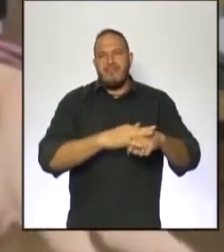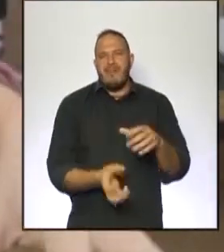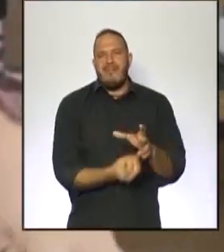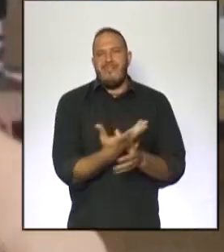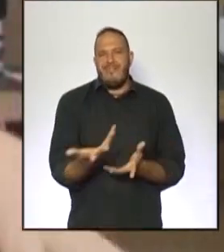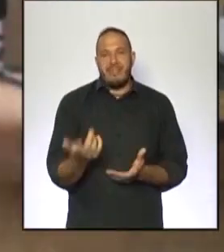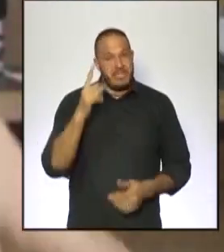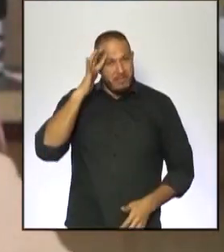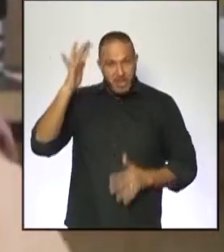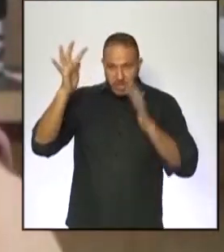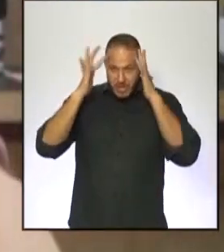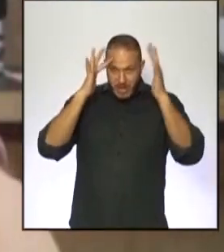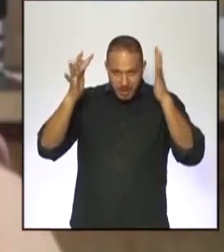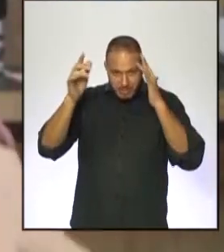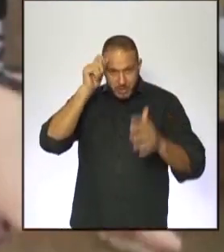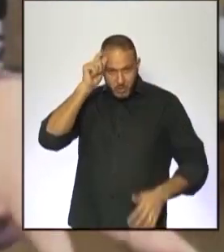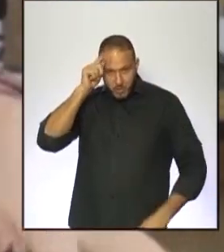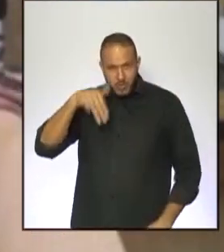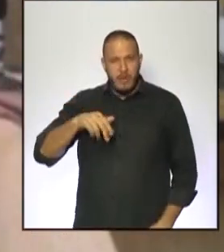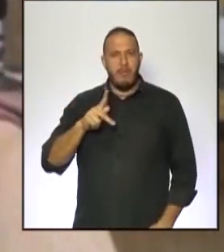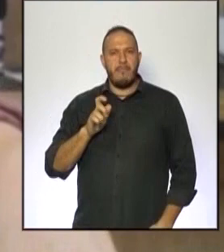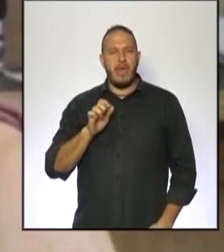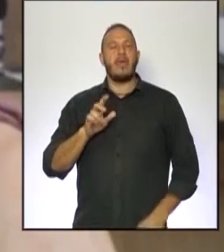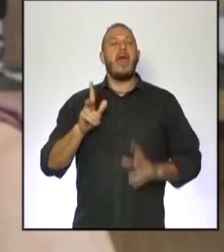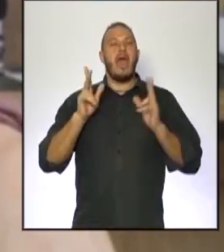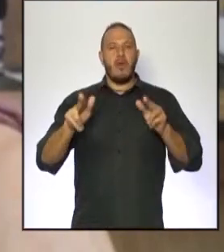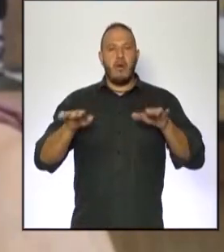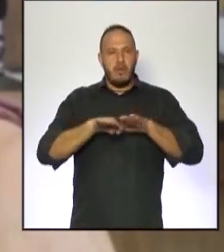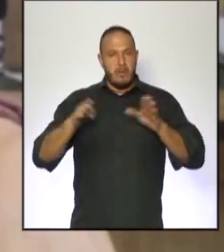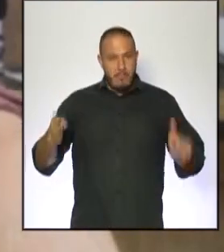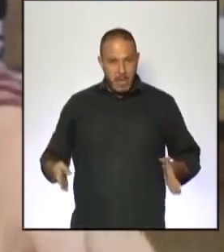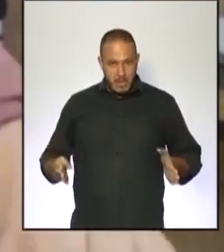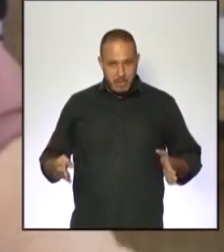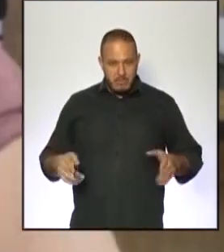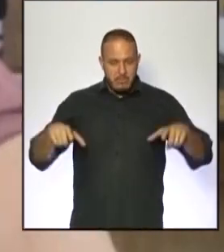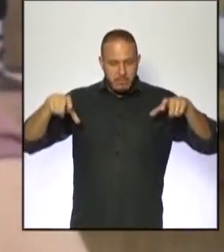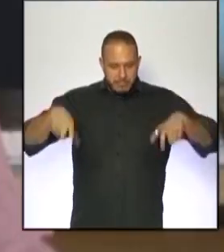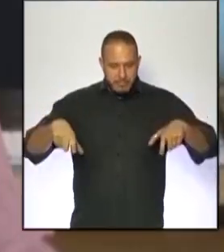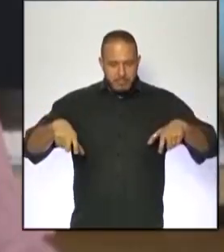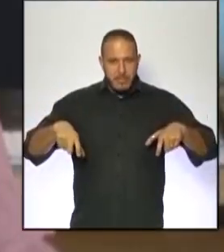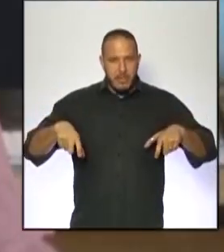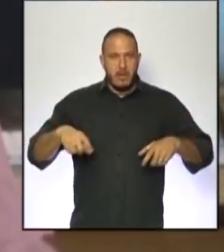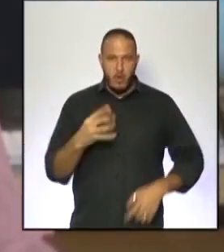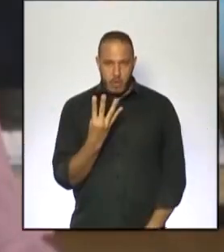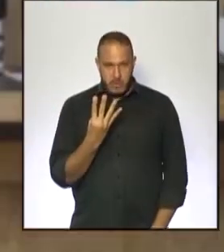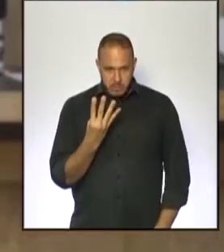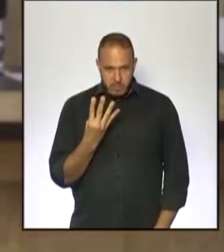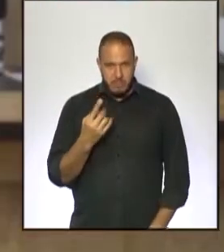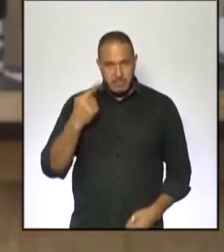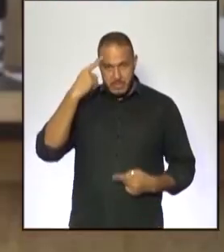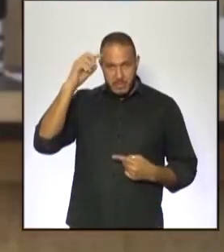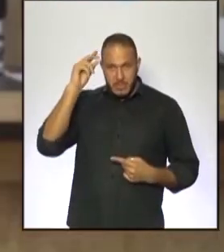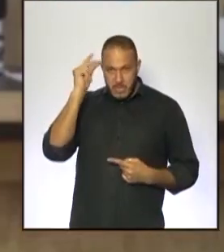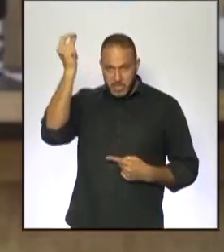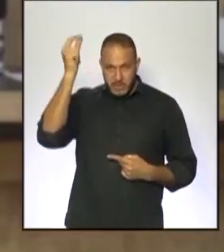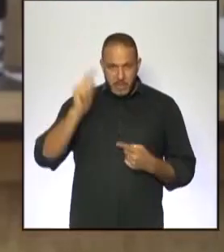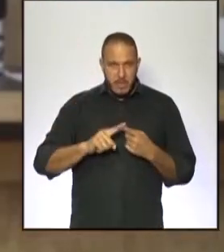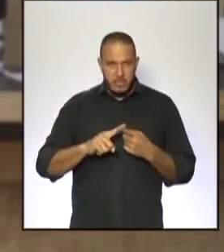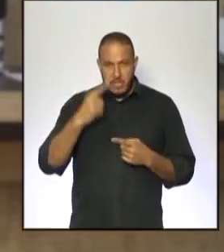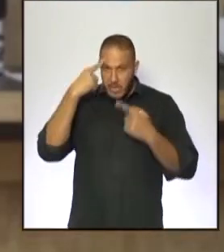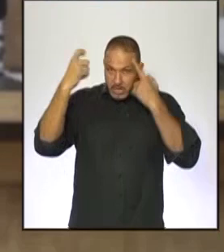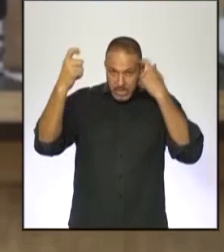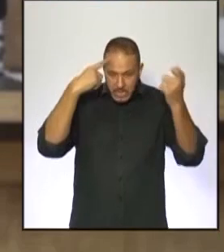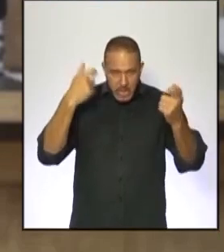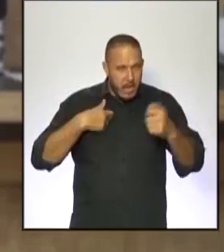gente imaginar a cultura maker como uma mesa, os pés da mesa são 4. Criatividade. Criar com